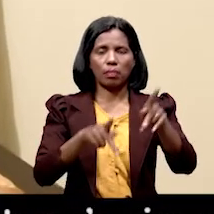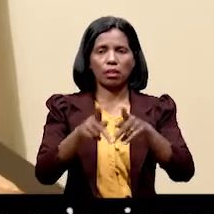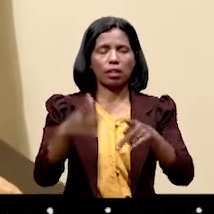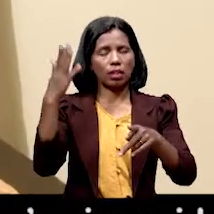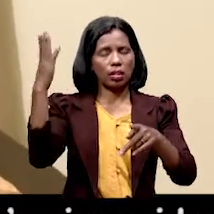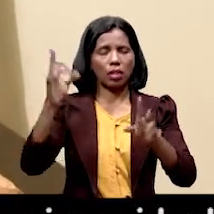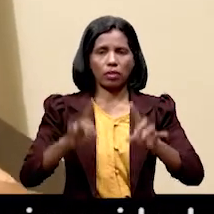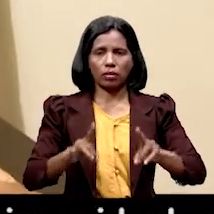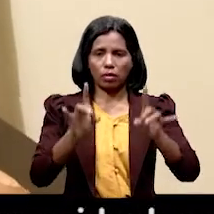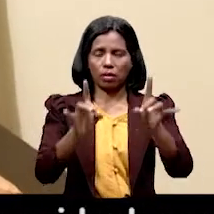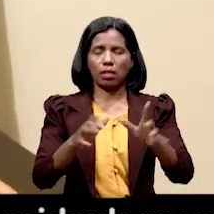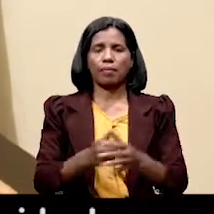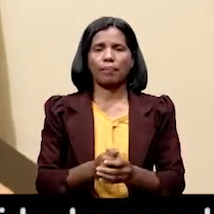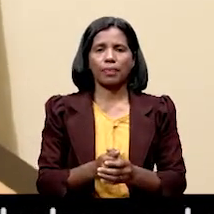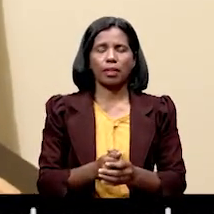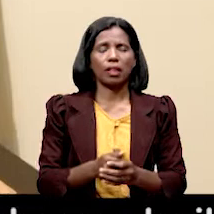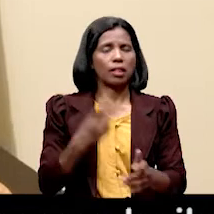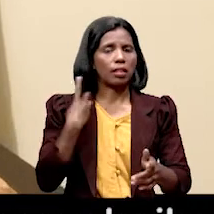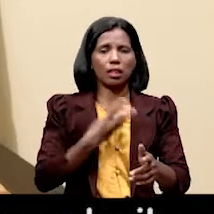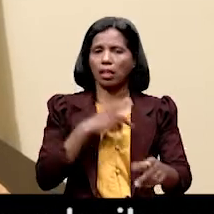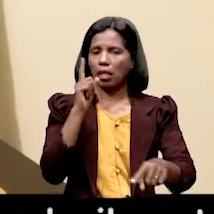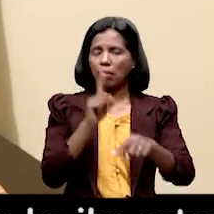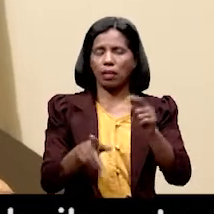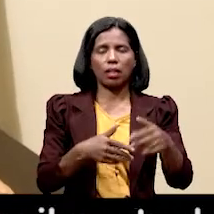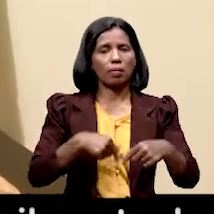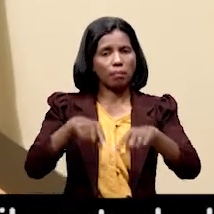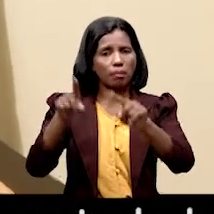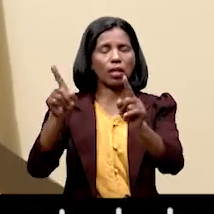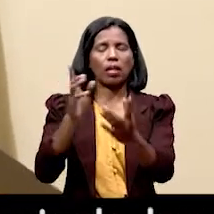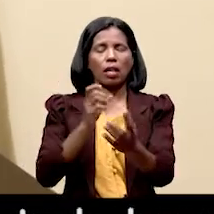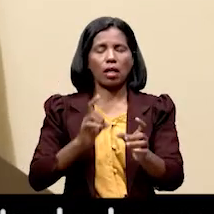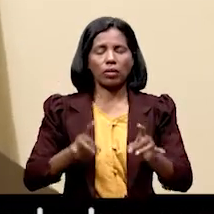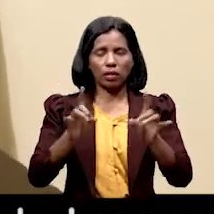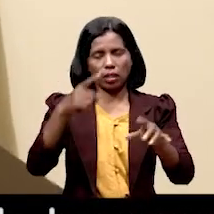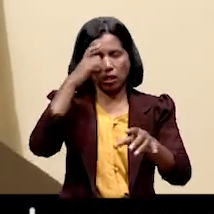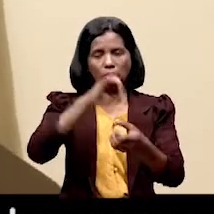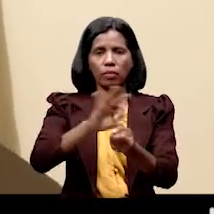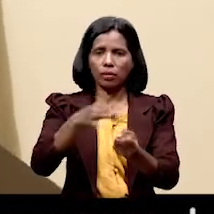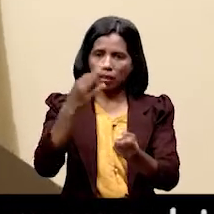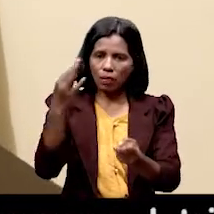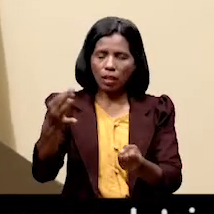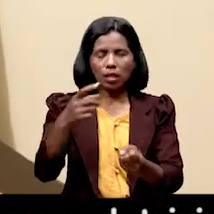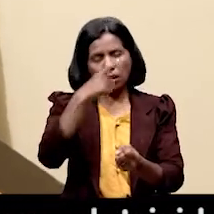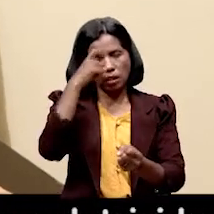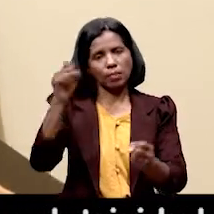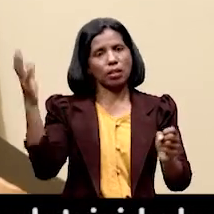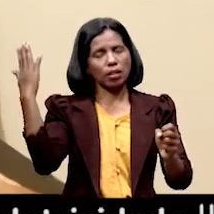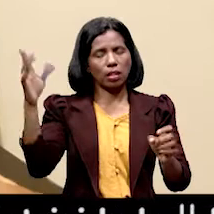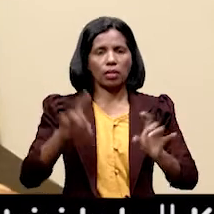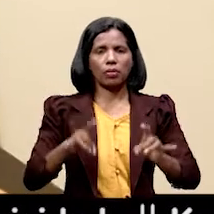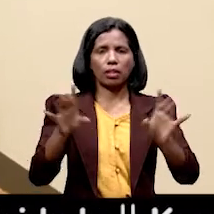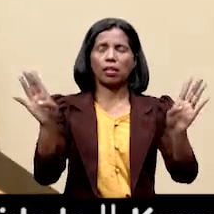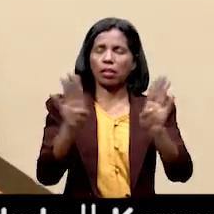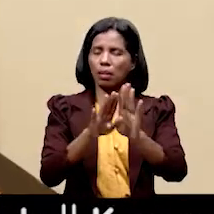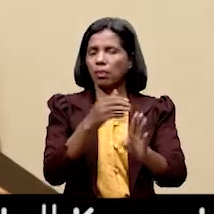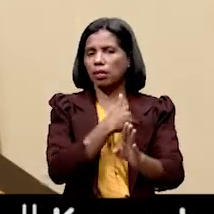be infelizmente tala bele ba tamba sita sa pandemia sita sa cerca sanitaria antau consegue tala posibilidad ta acesso